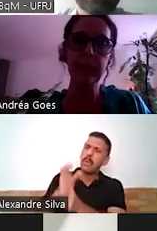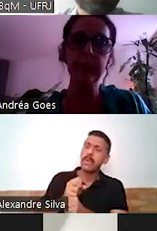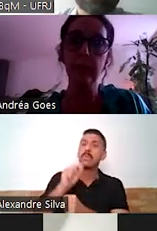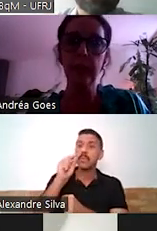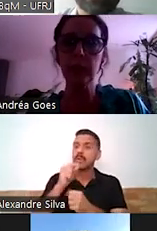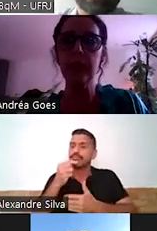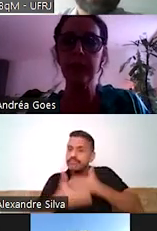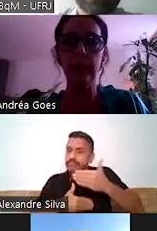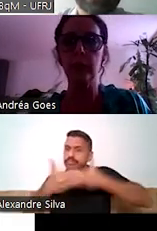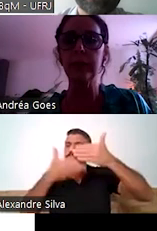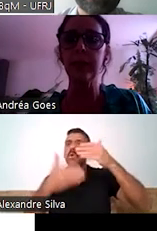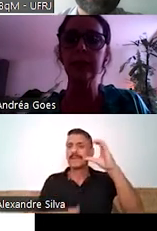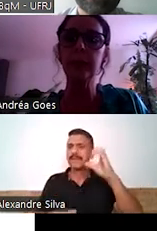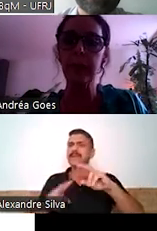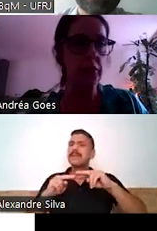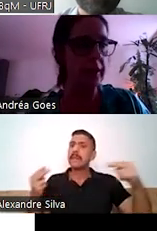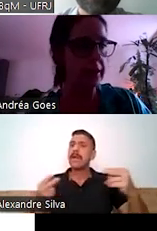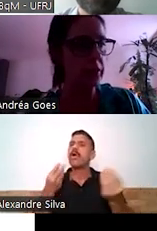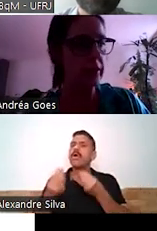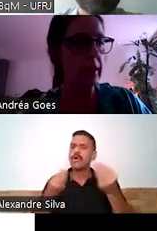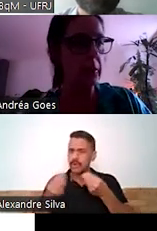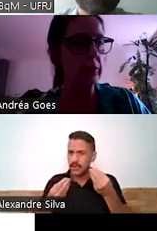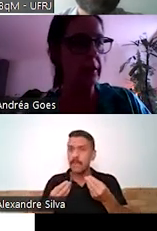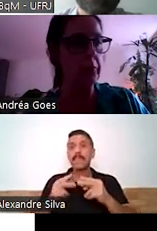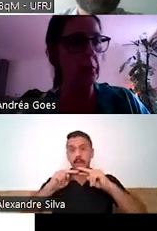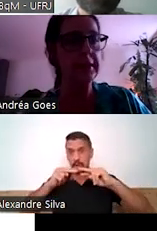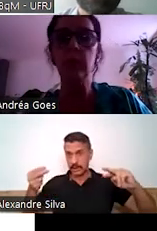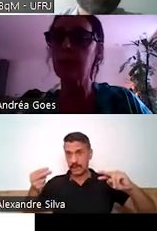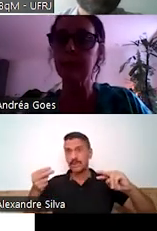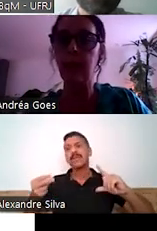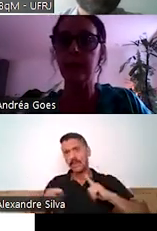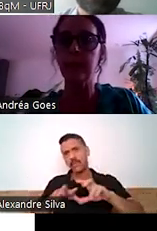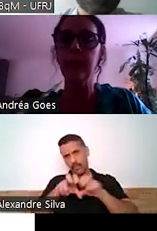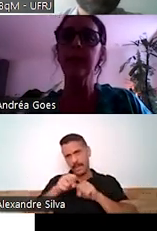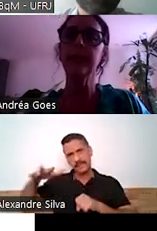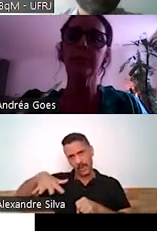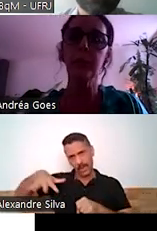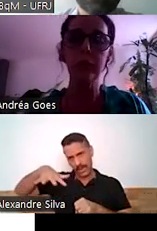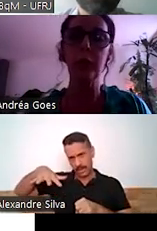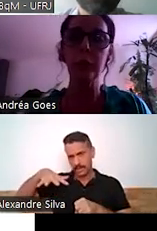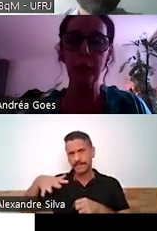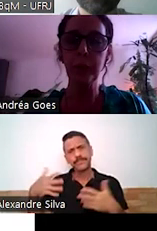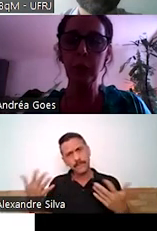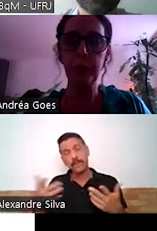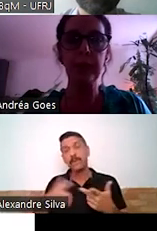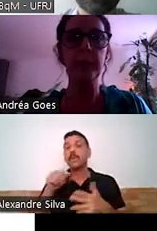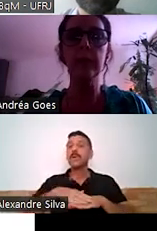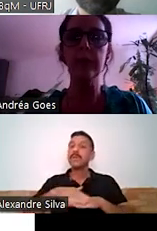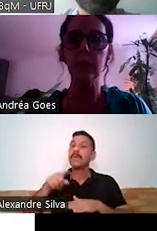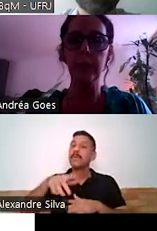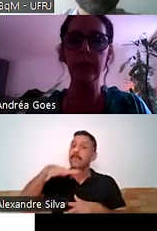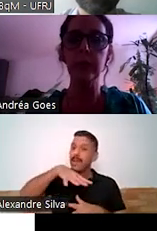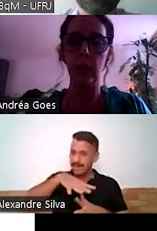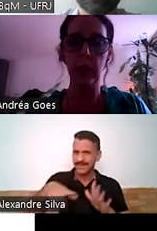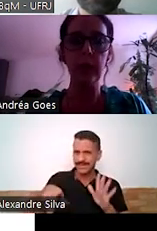da ciência através do DNA. Então, o interesse pela genética, porque eu tenho formação nessa área. E, bom, voltando para o meu departamento,